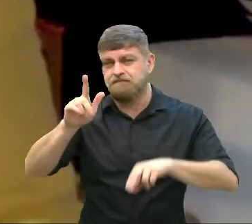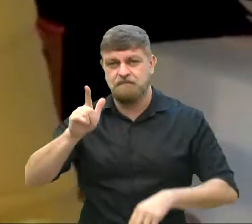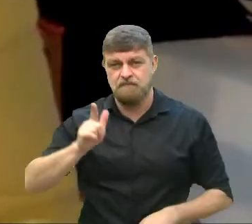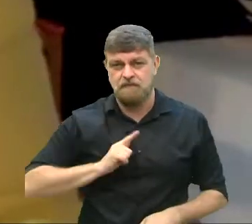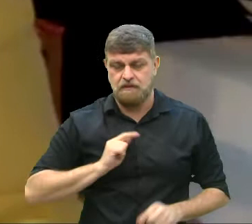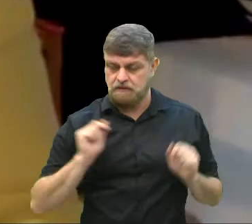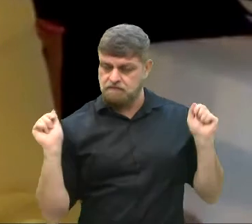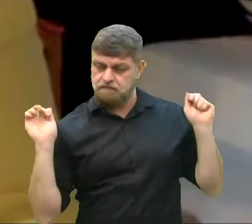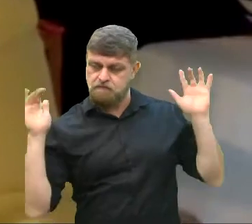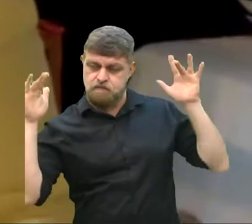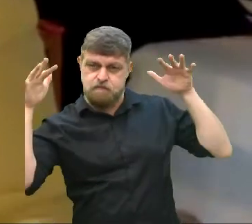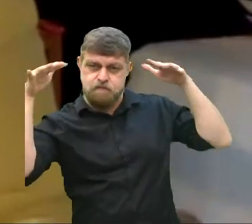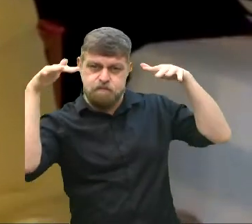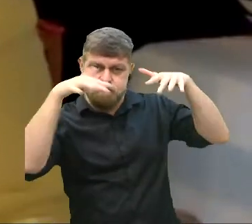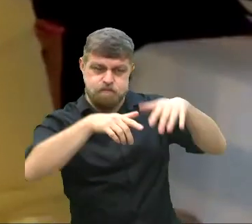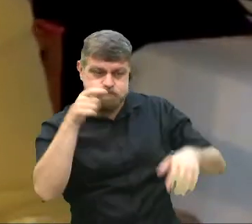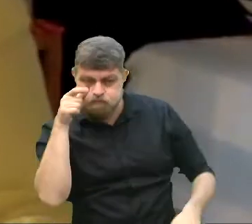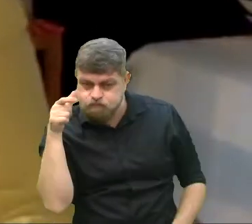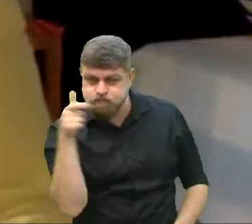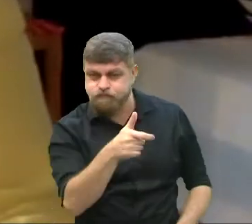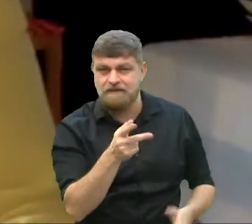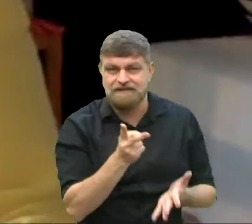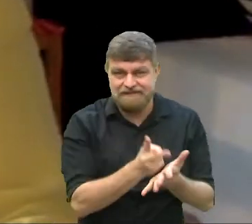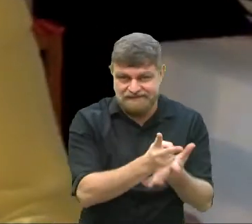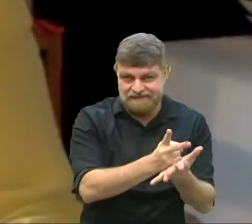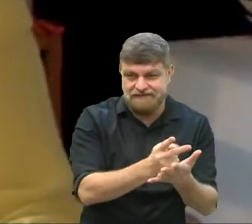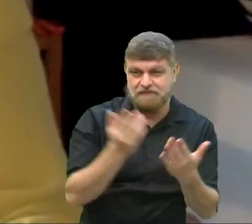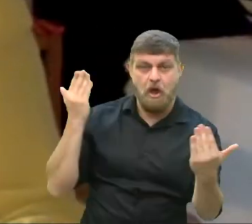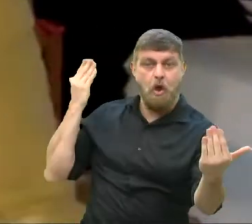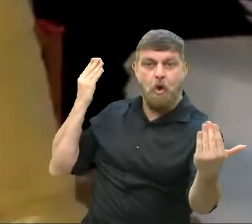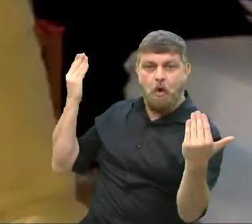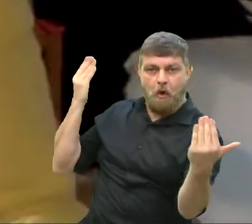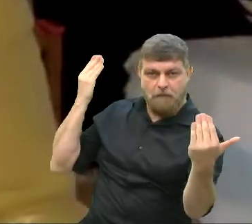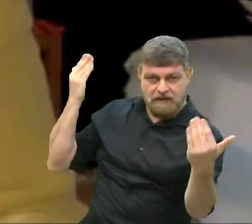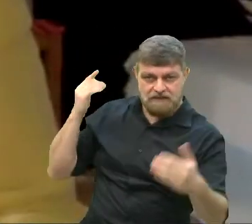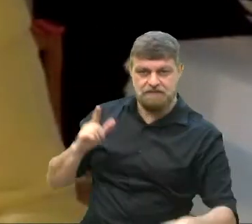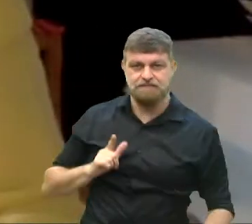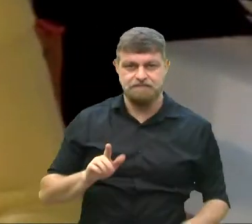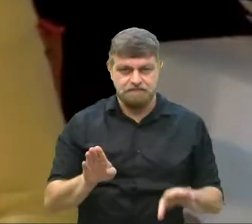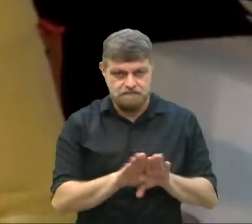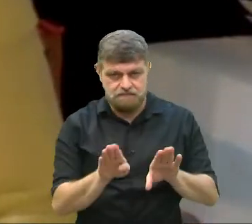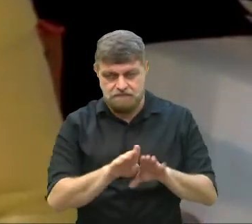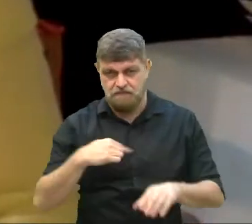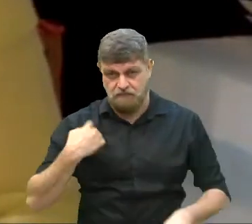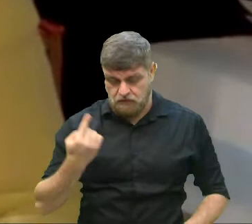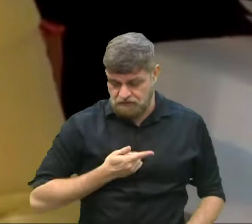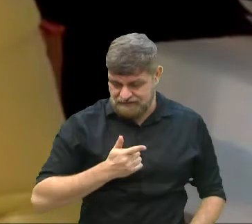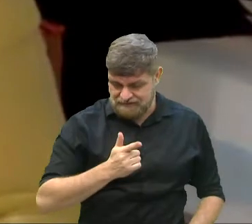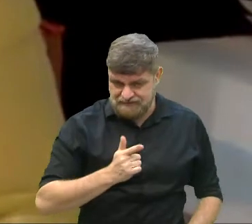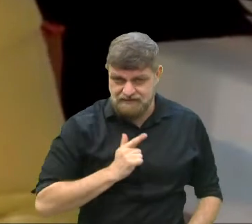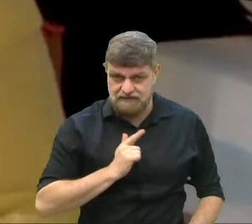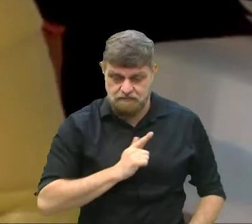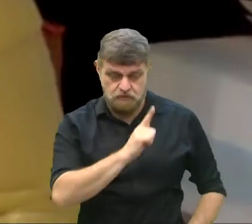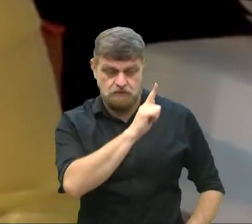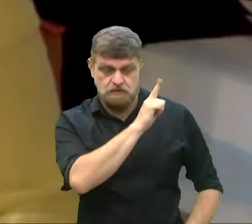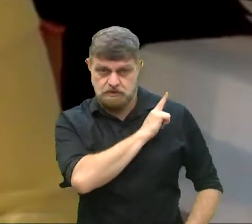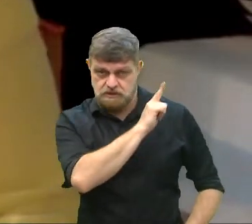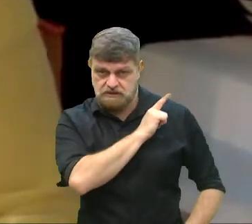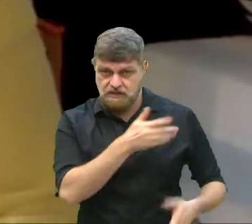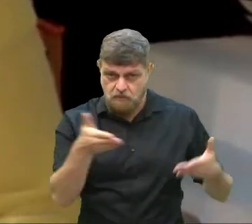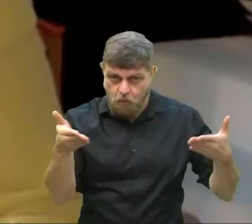demanda maior ainda do que a gente sempre teve, né? E eu acho que isso é uma coisa que nós temos como gestores. Atualmente eu